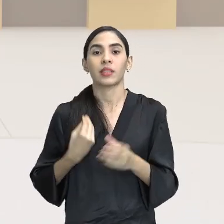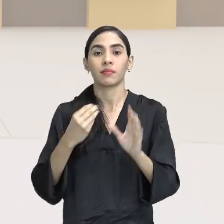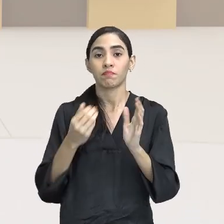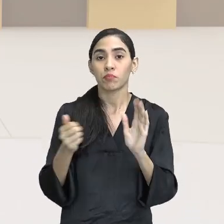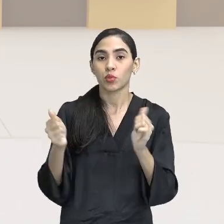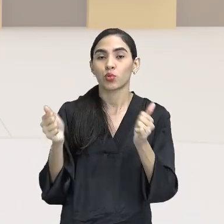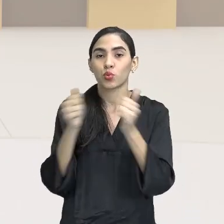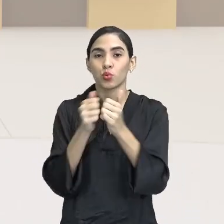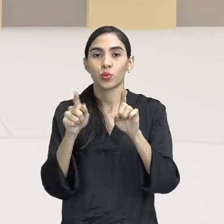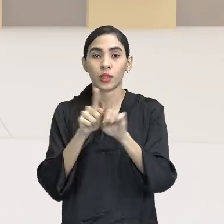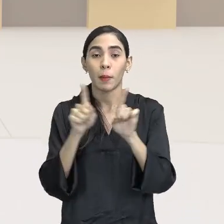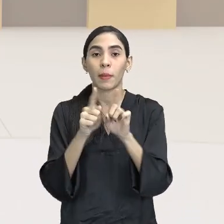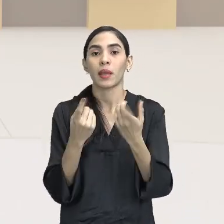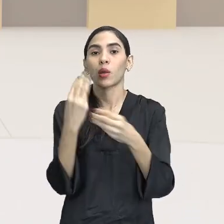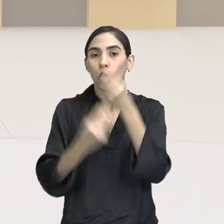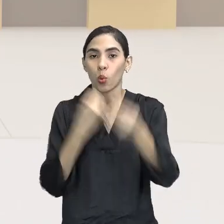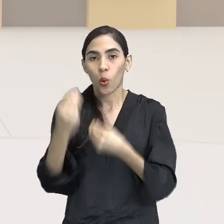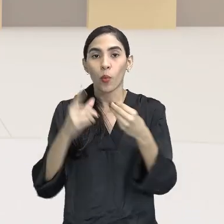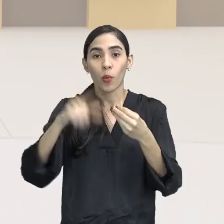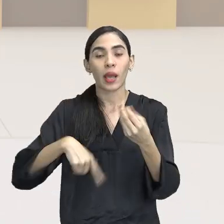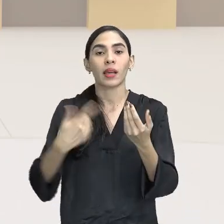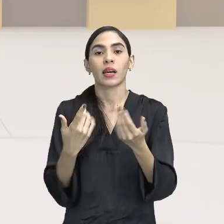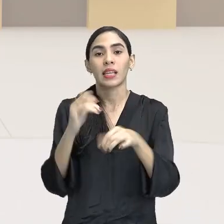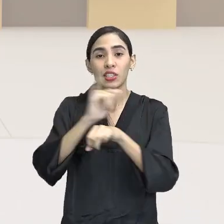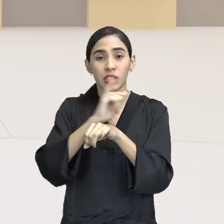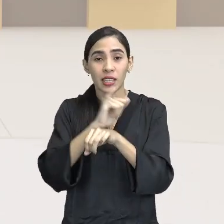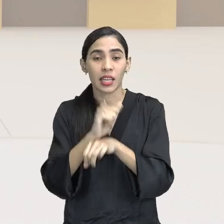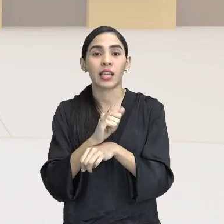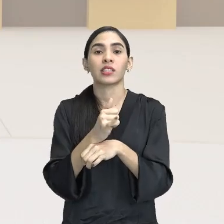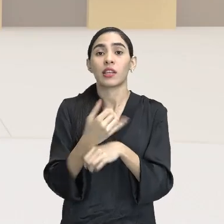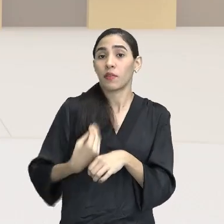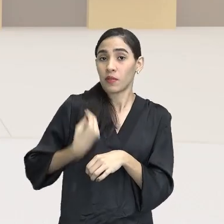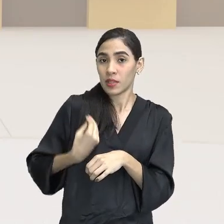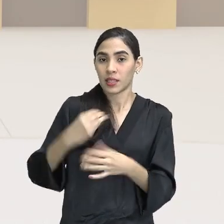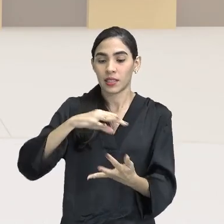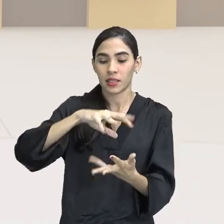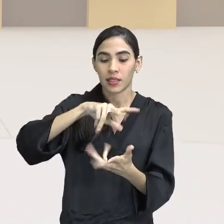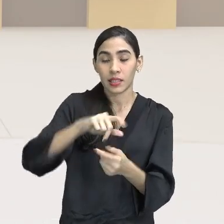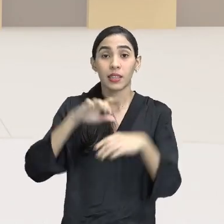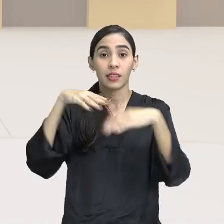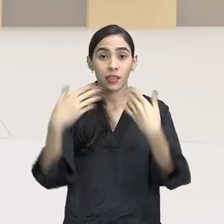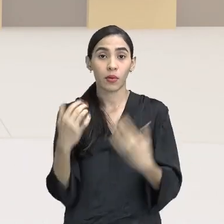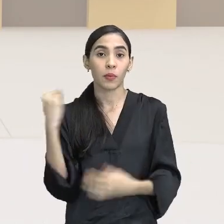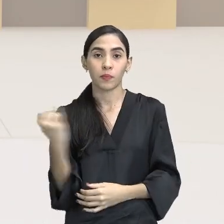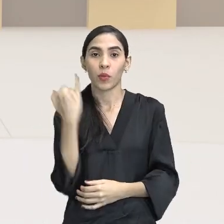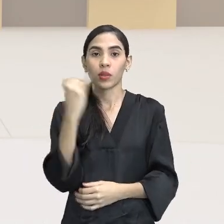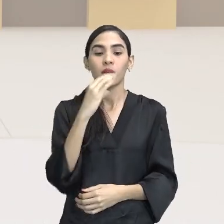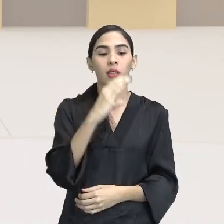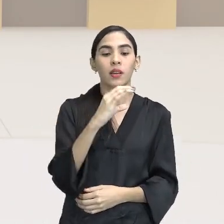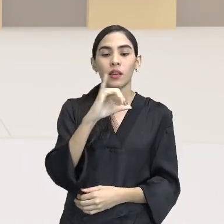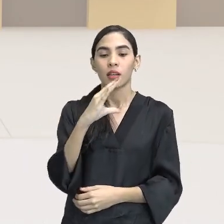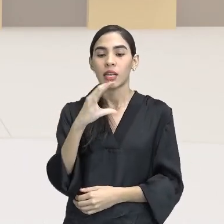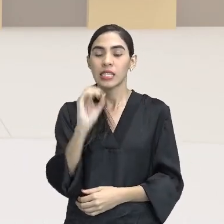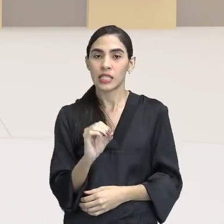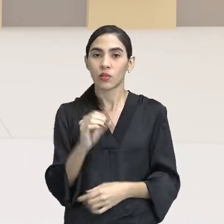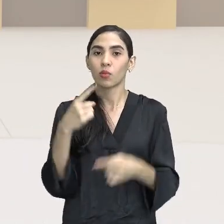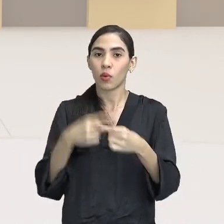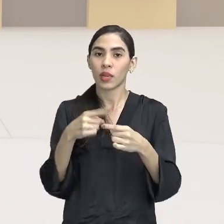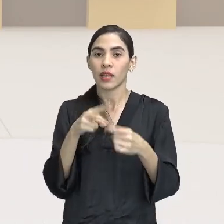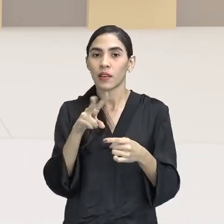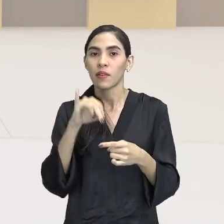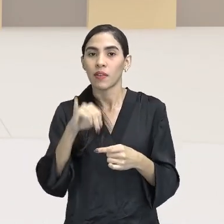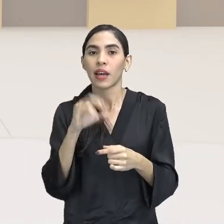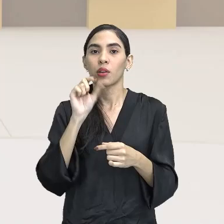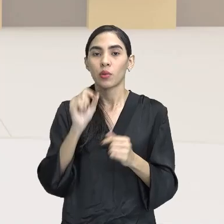parte aí da dinâmica da vida no planeta Terra. Então, eles são importantes, como o nome diz ali, ciclo, é algo que vai acontecendo